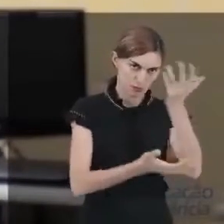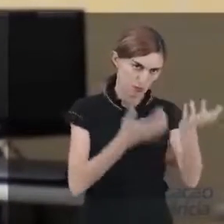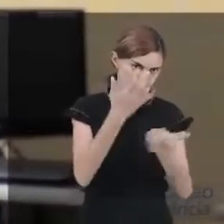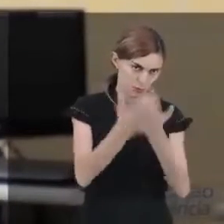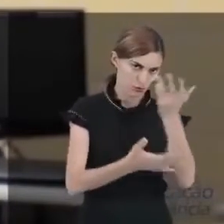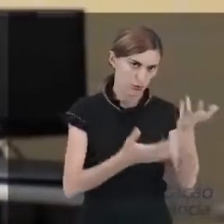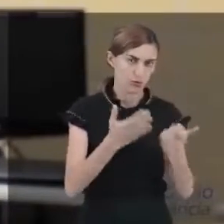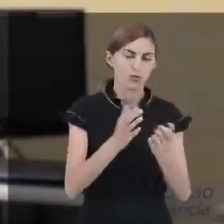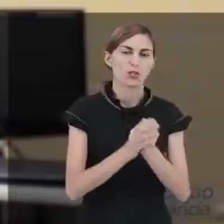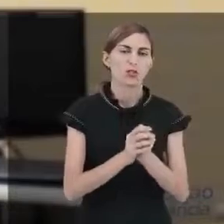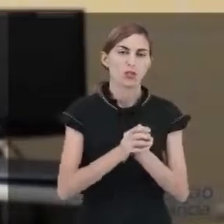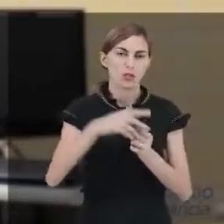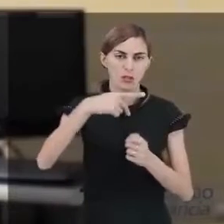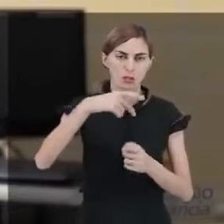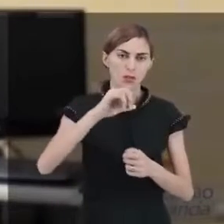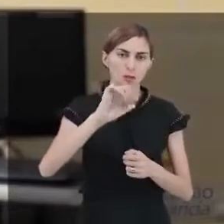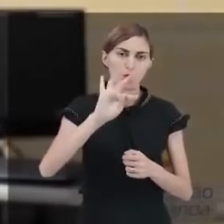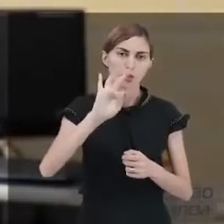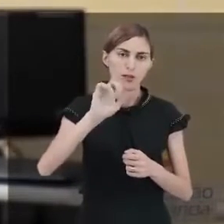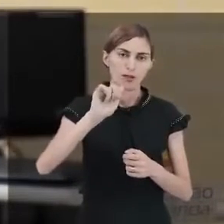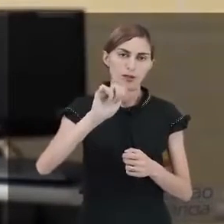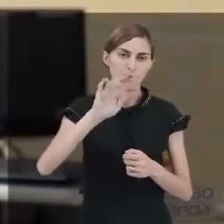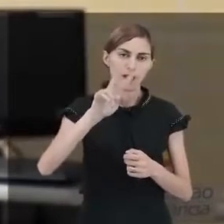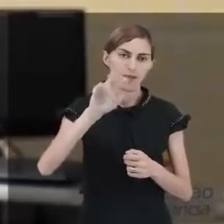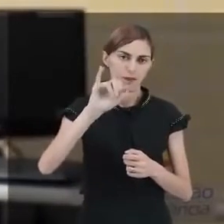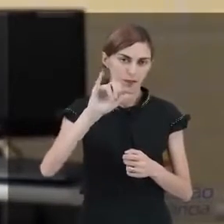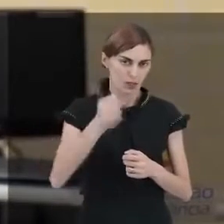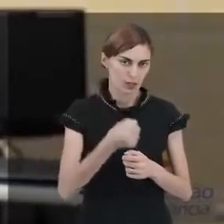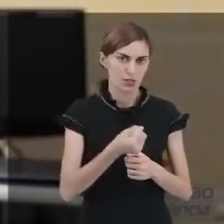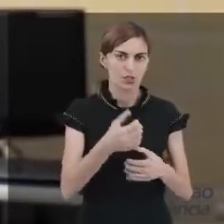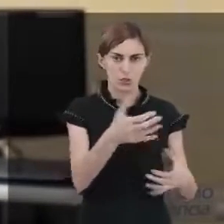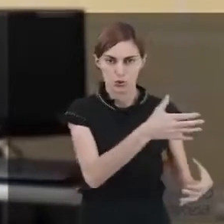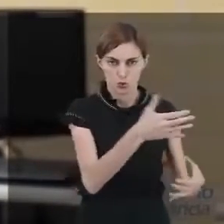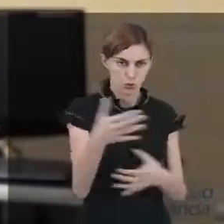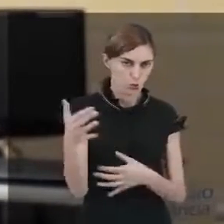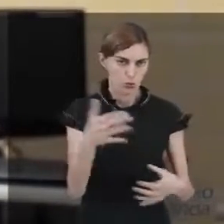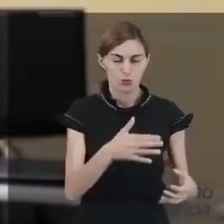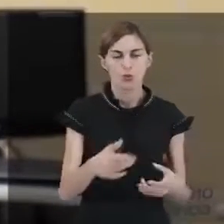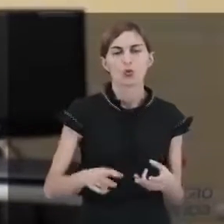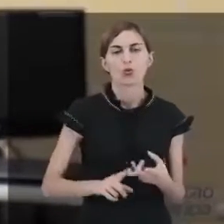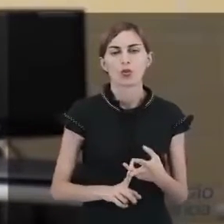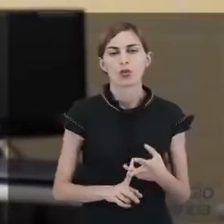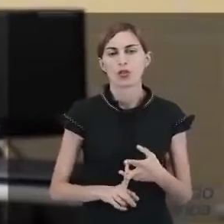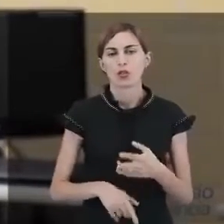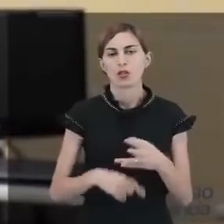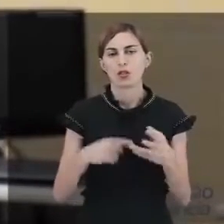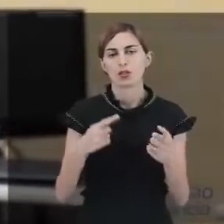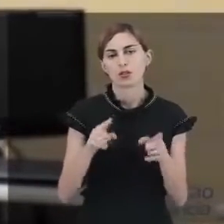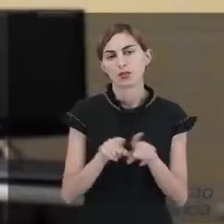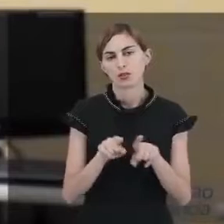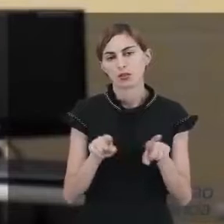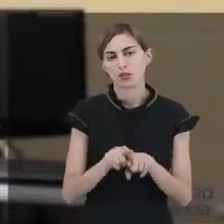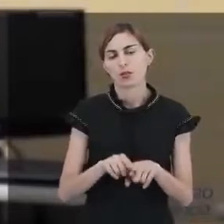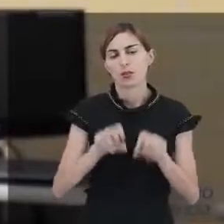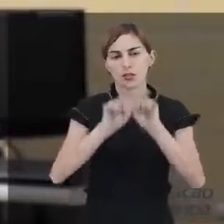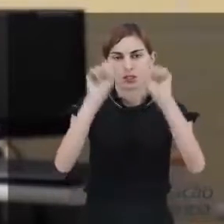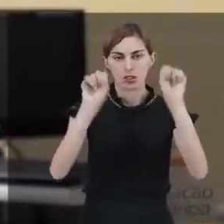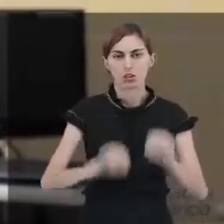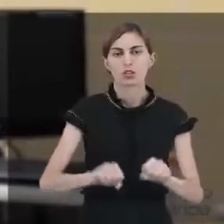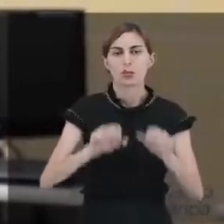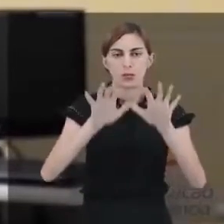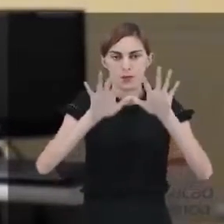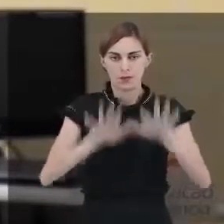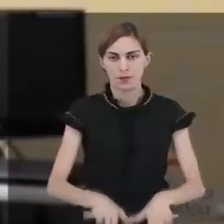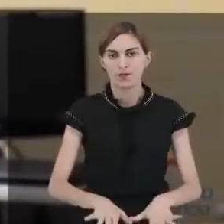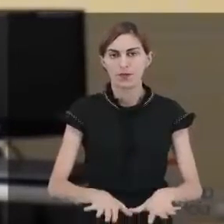sistemas portáteis e transportáveis, que são os extintores, que são extintores sob roda, extintores portáteis, e vamos encontrar os sistemas fixos, que aí